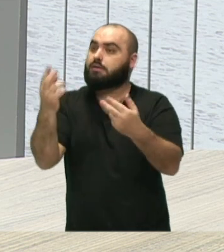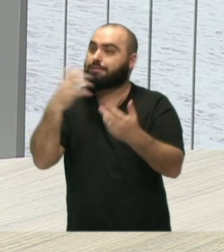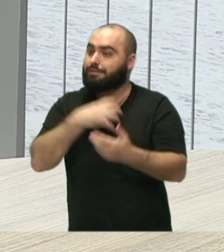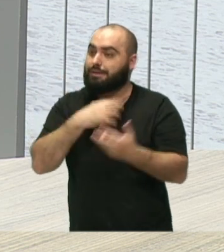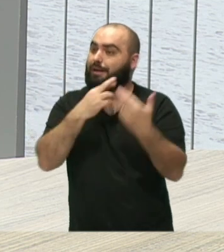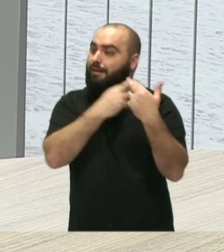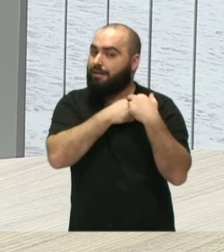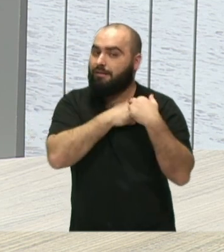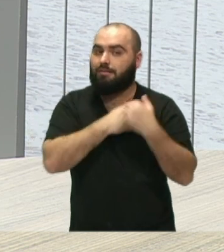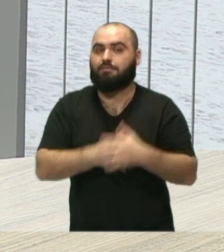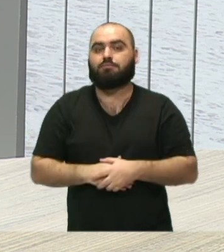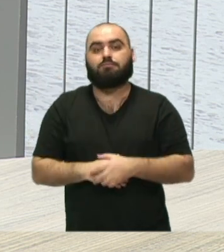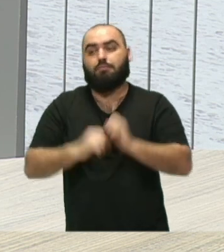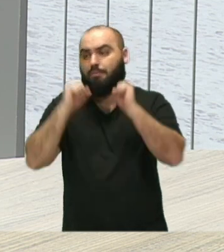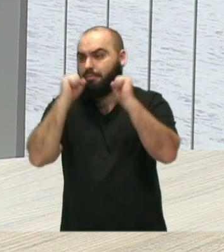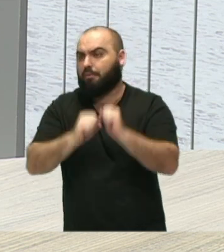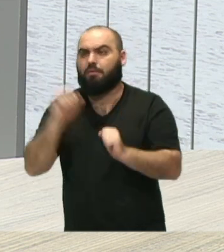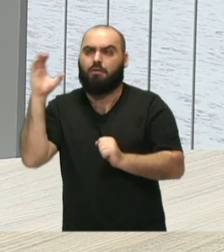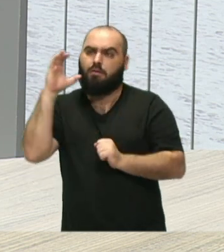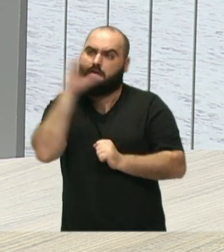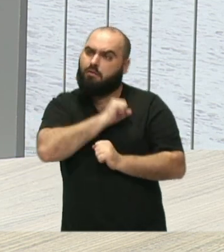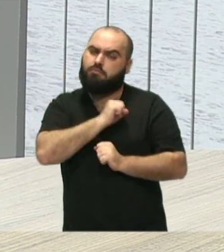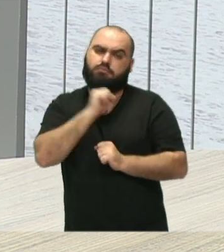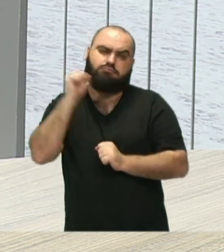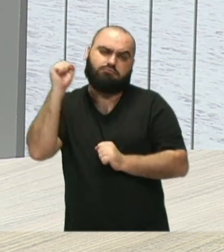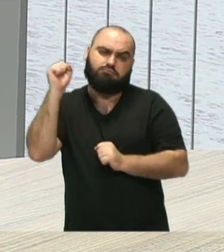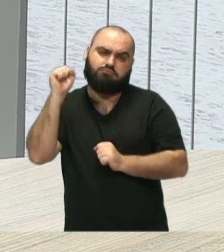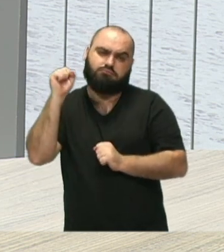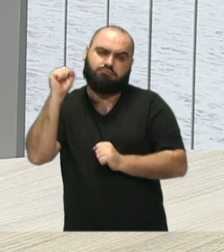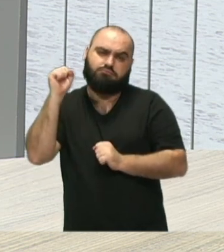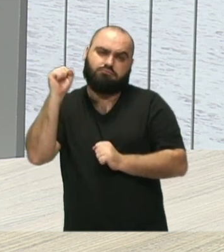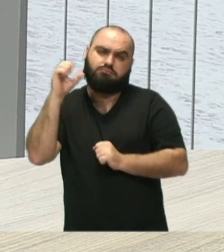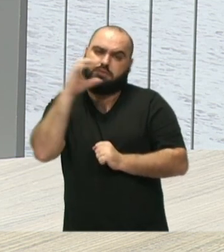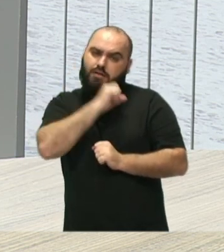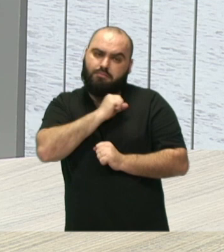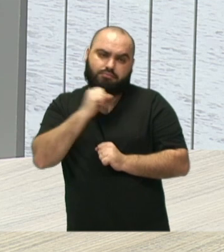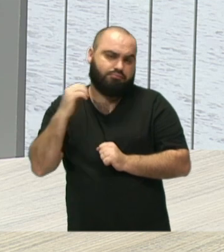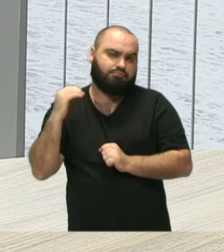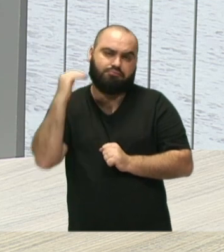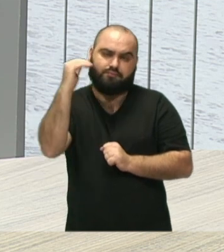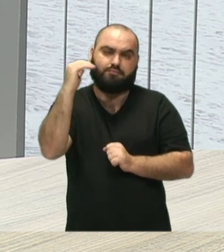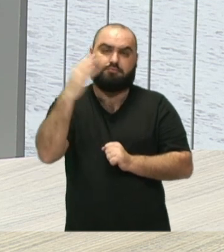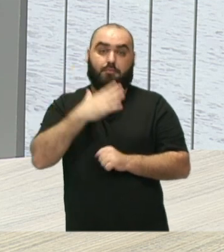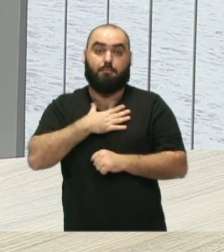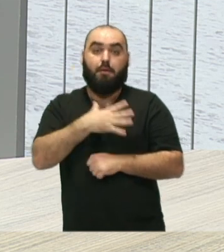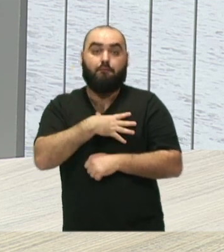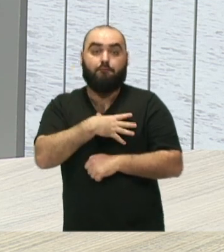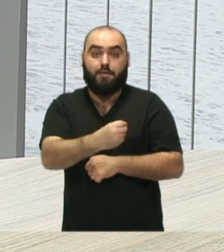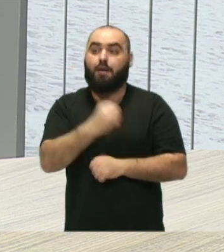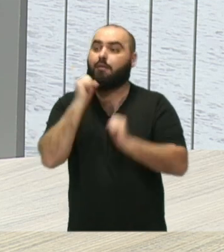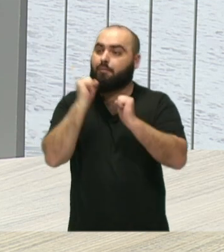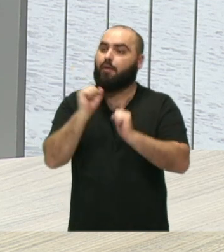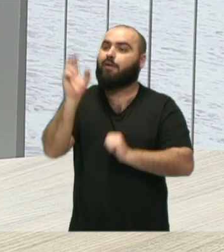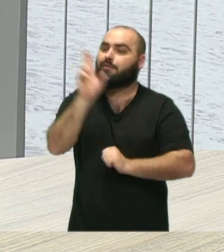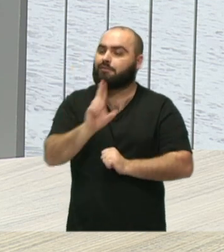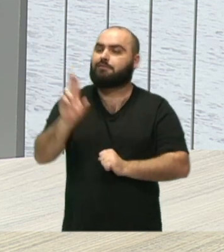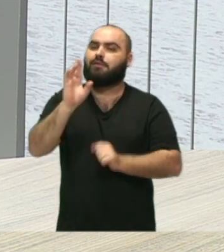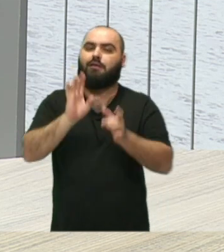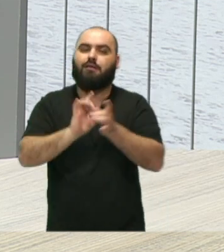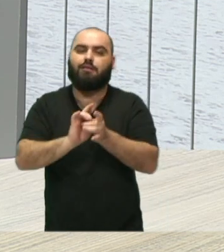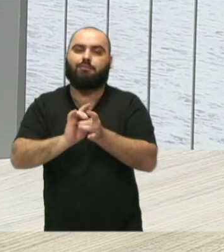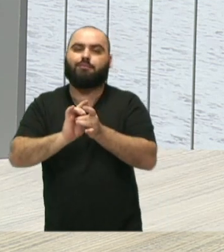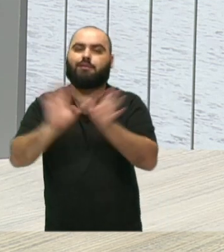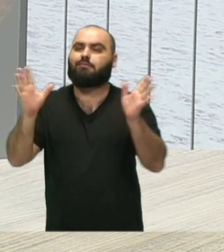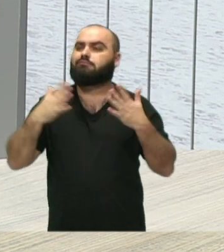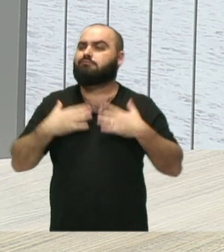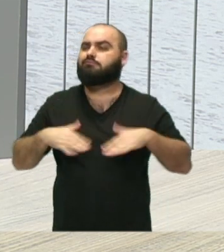caminhada, que a gente possa em breve, não muito tarde, né, enquanto que o meu filho possa gozar de uma liberdade tranquila, que ele